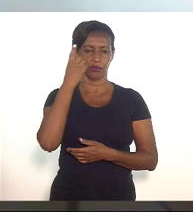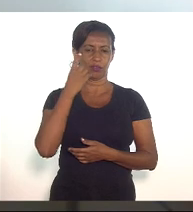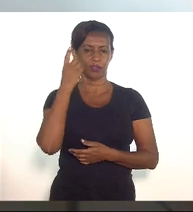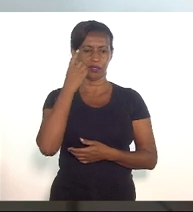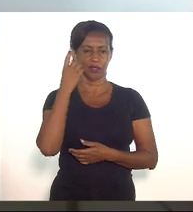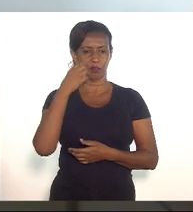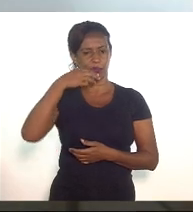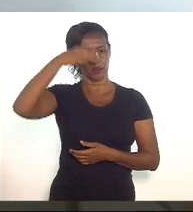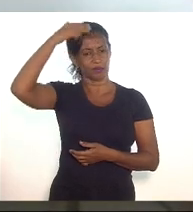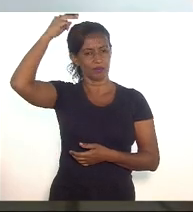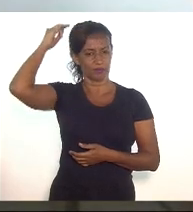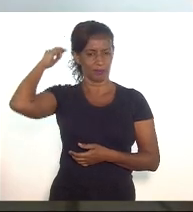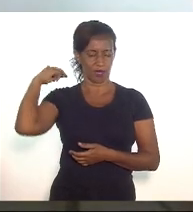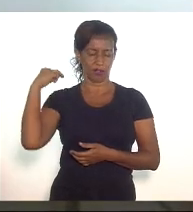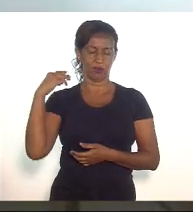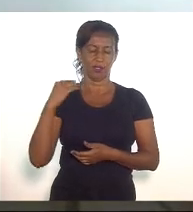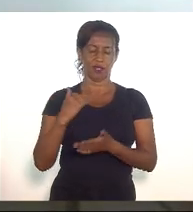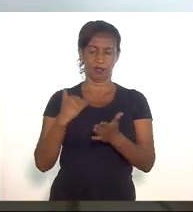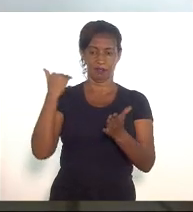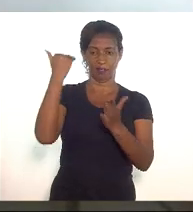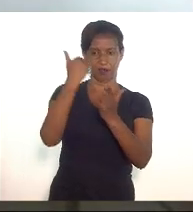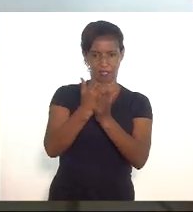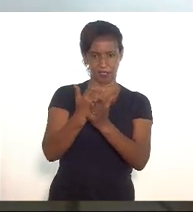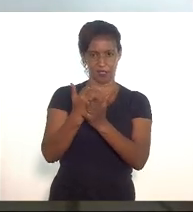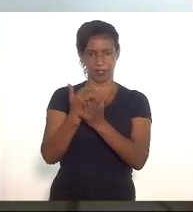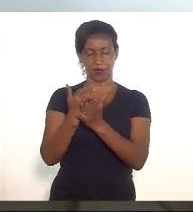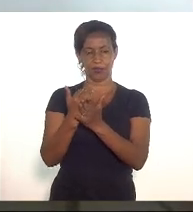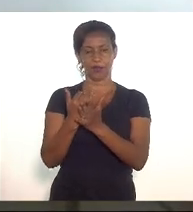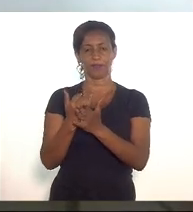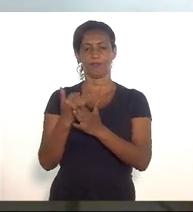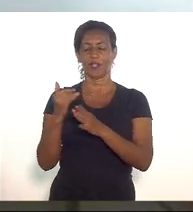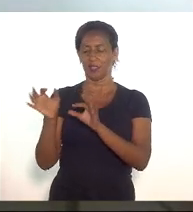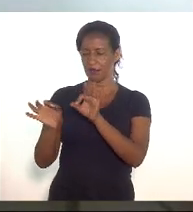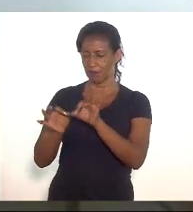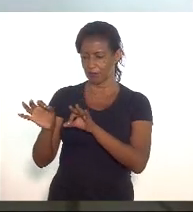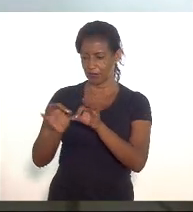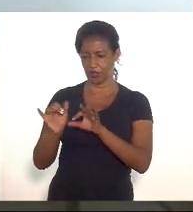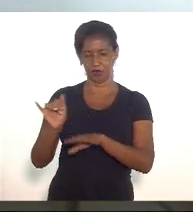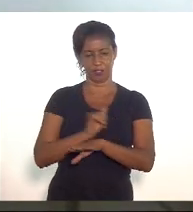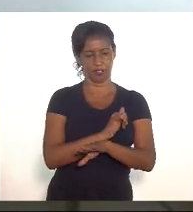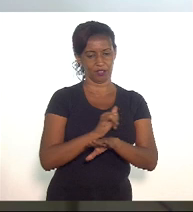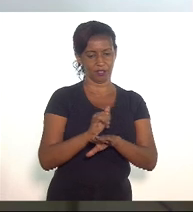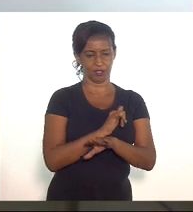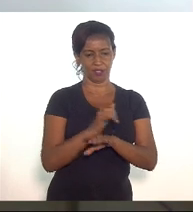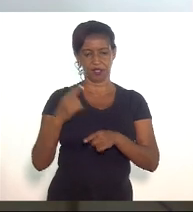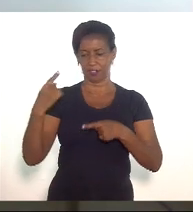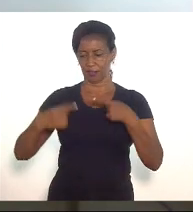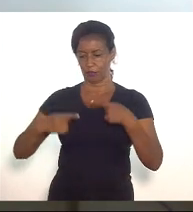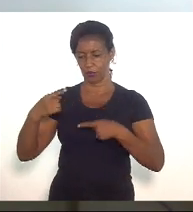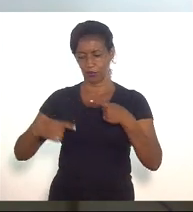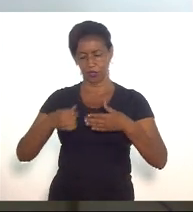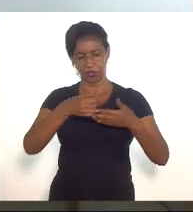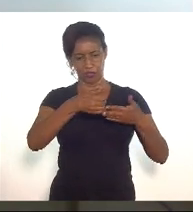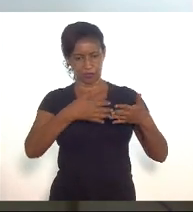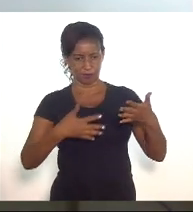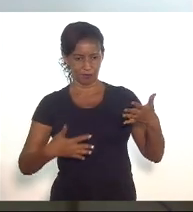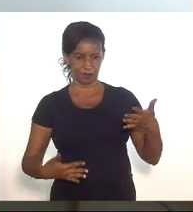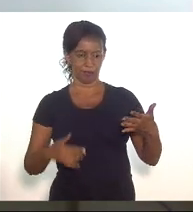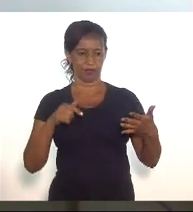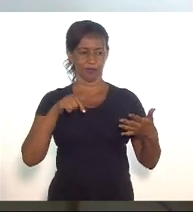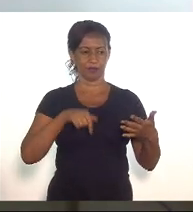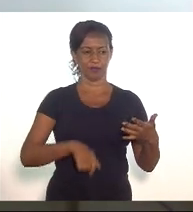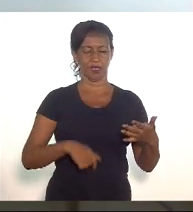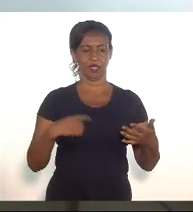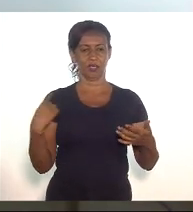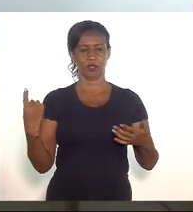Pacheco, que esse planejamento estratégico, essas políticas, aqui relatadas pelo secretário e